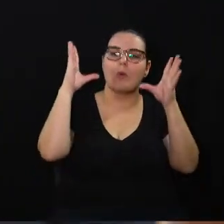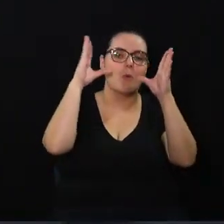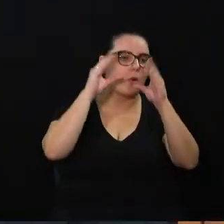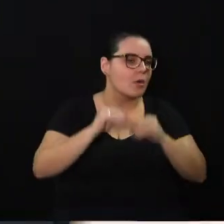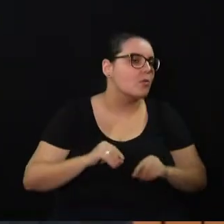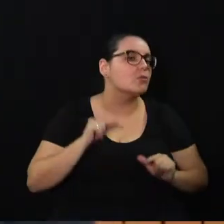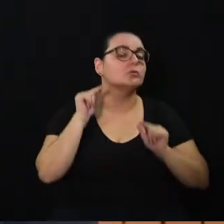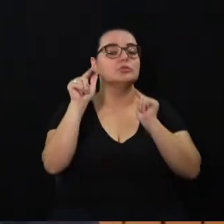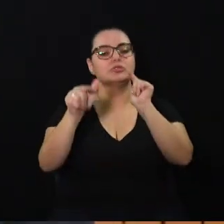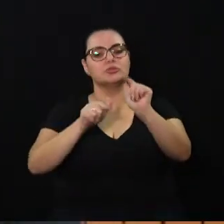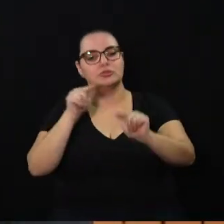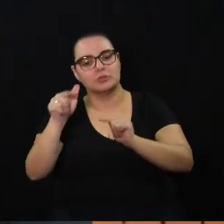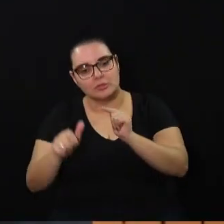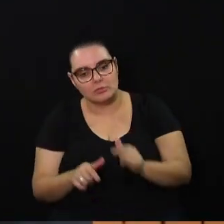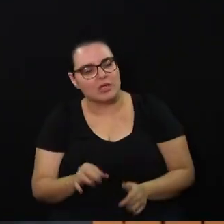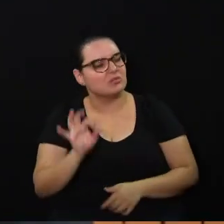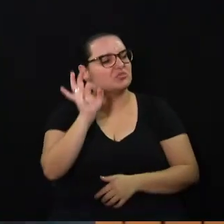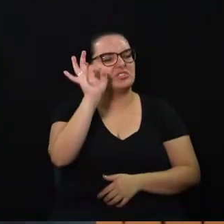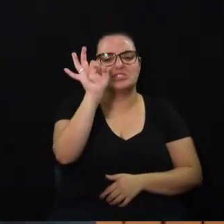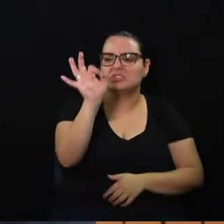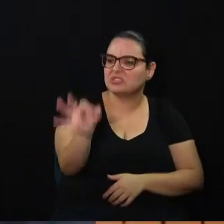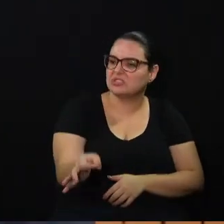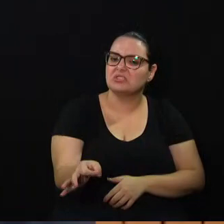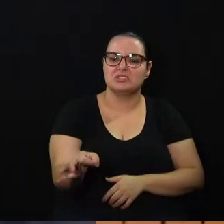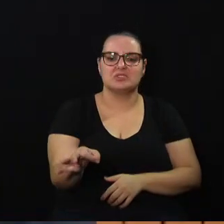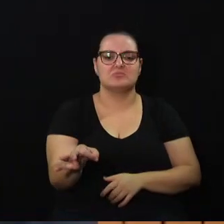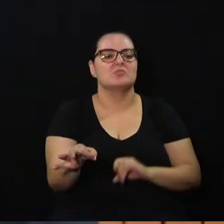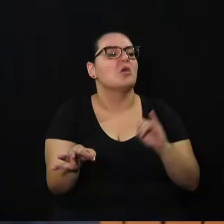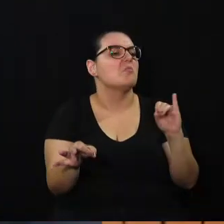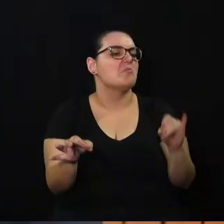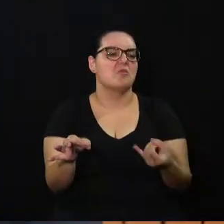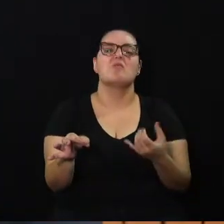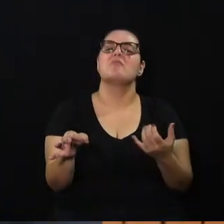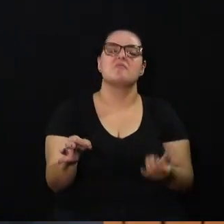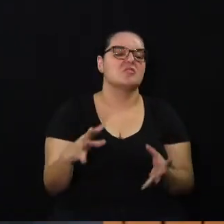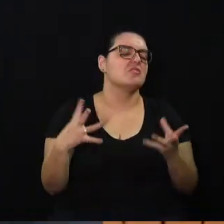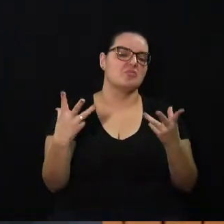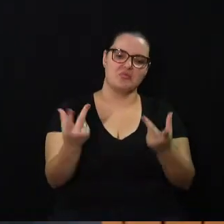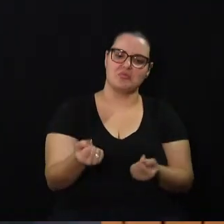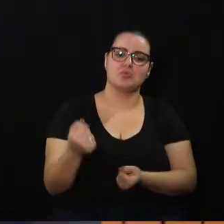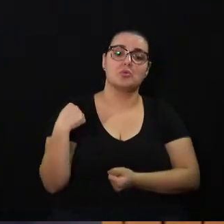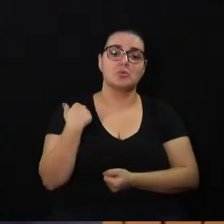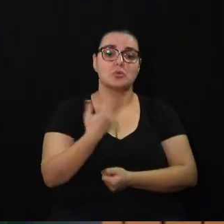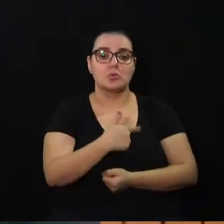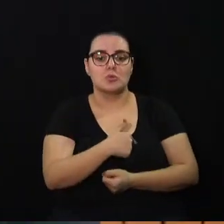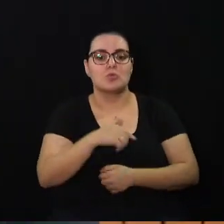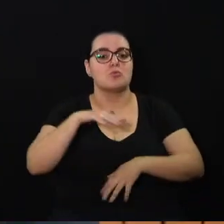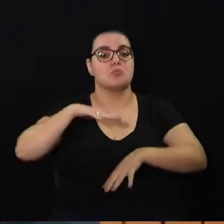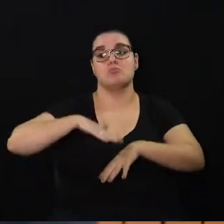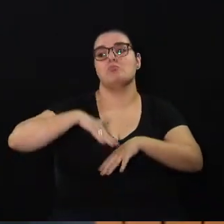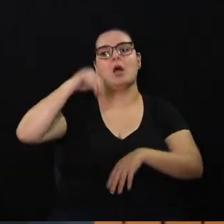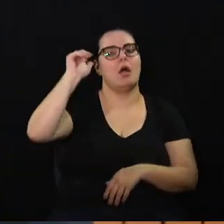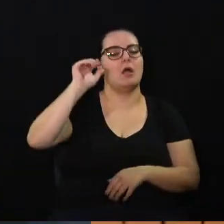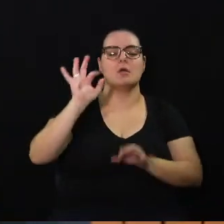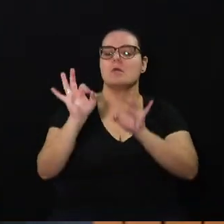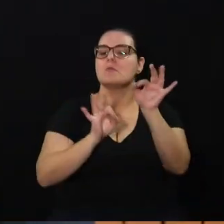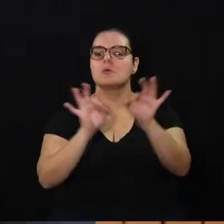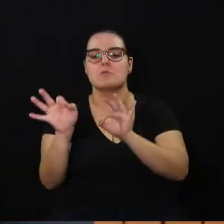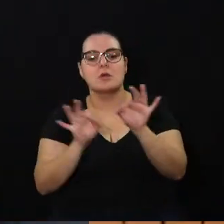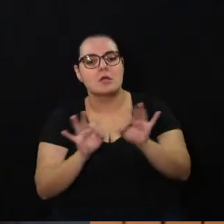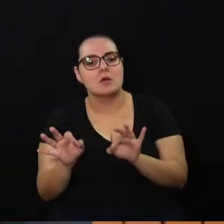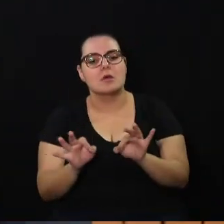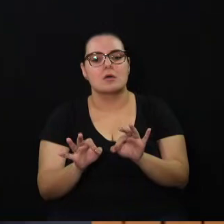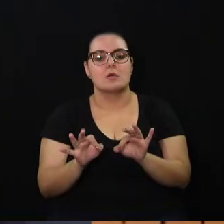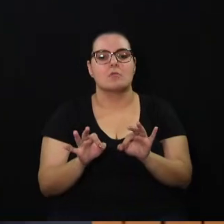trabalho tenho certeza que será bastante profícuo e sairemos daqui todos nós mas mais preparados para